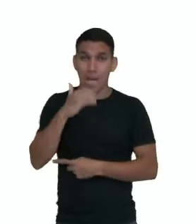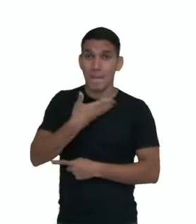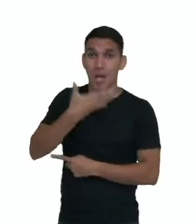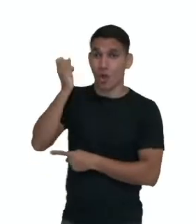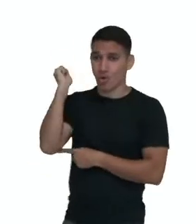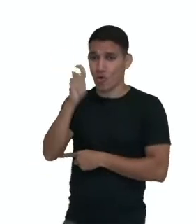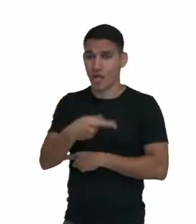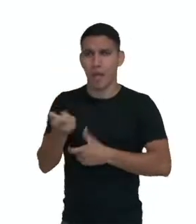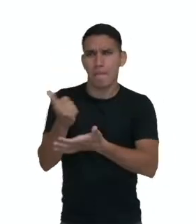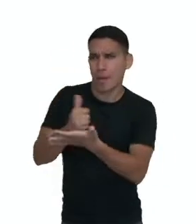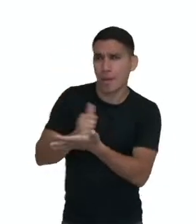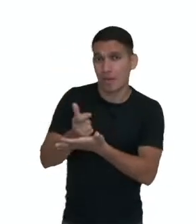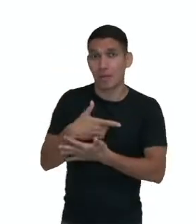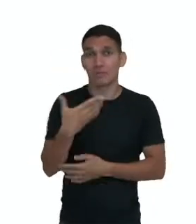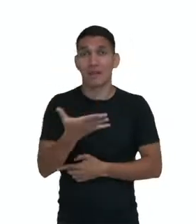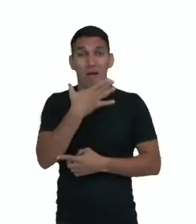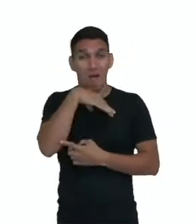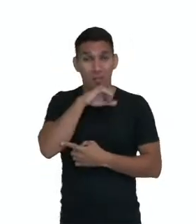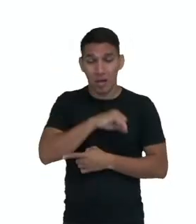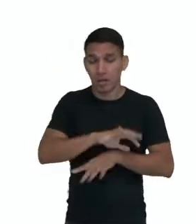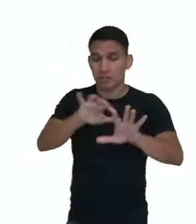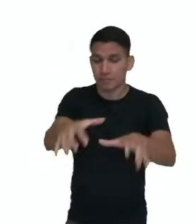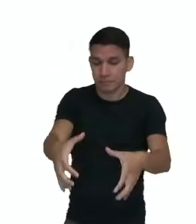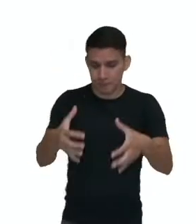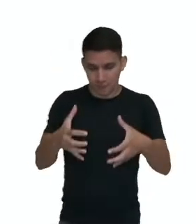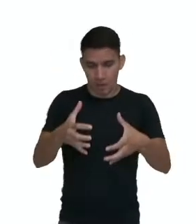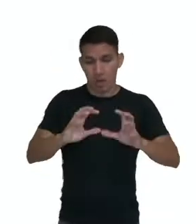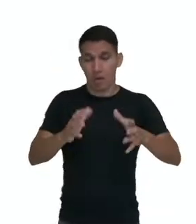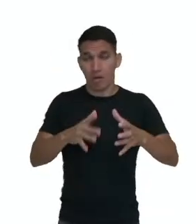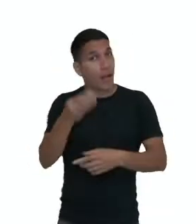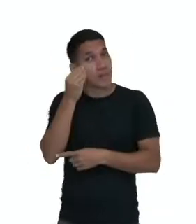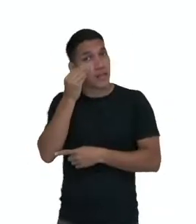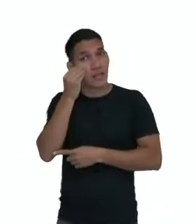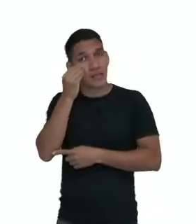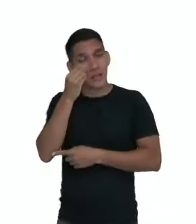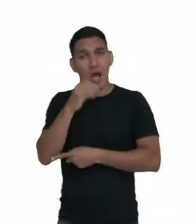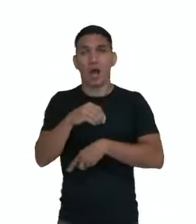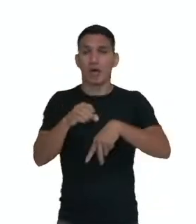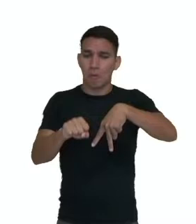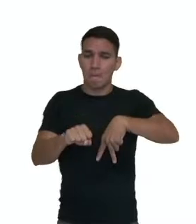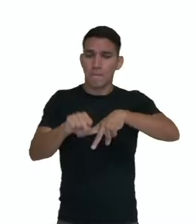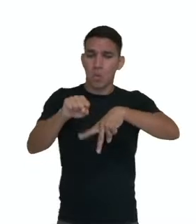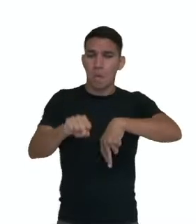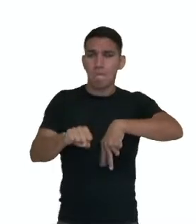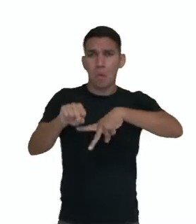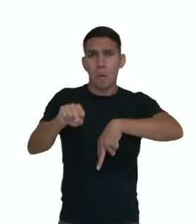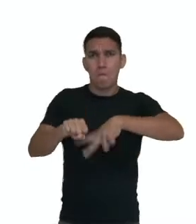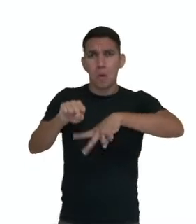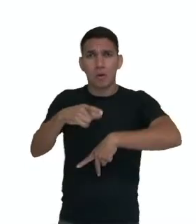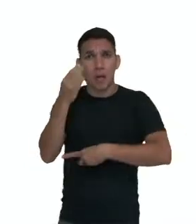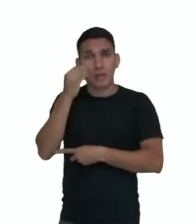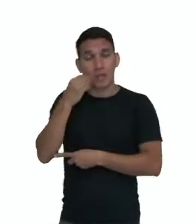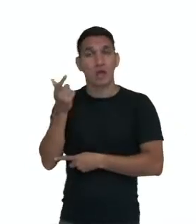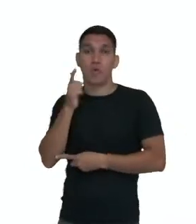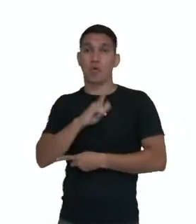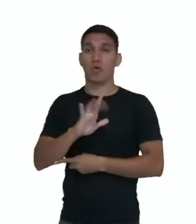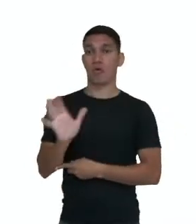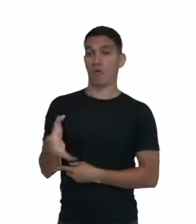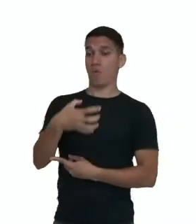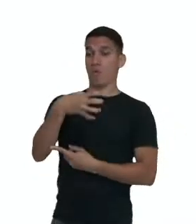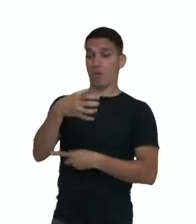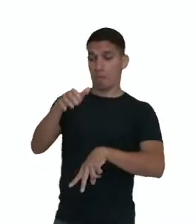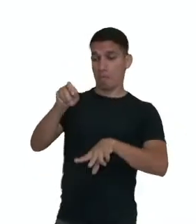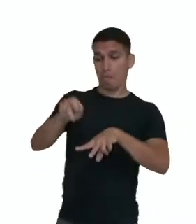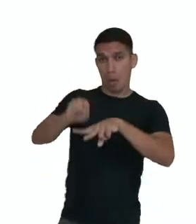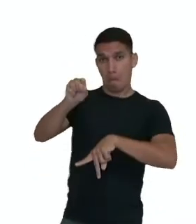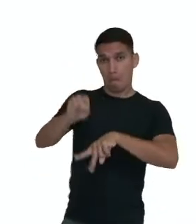máquina. O pai pegou a bola nova e ensaiou algumas embaixadas. Conseguiu equilibrar a bola no peito do